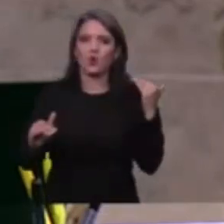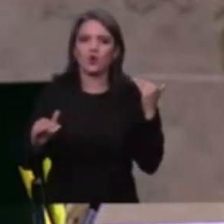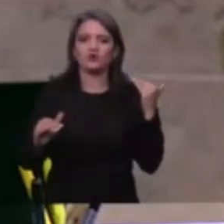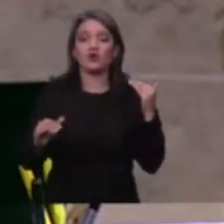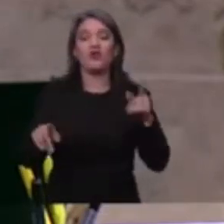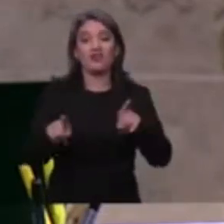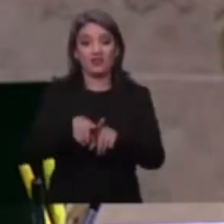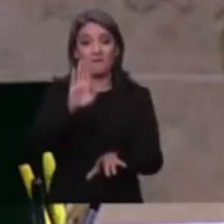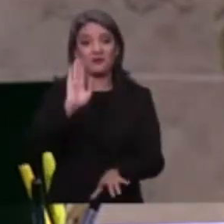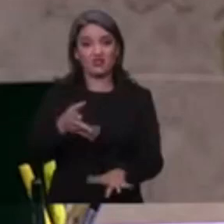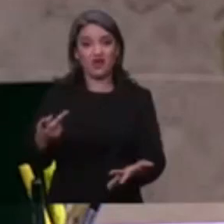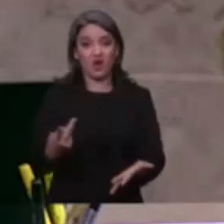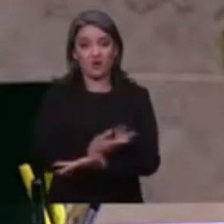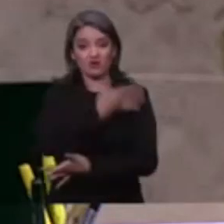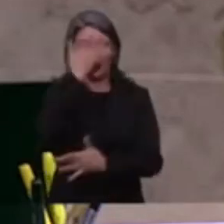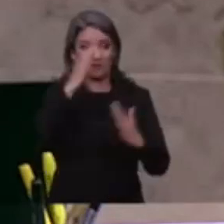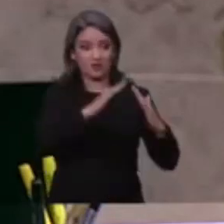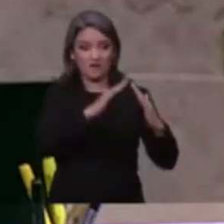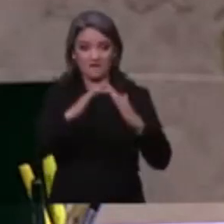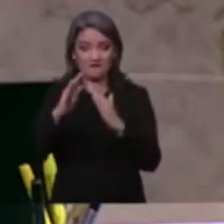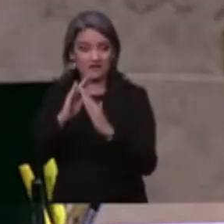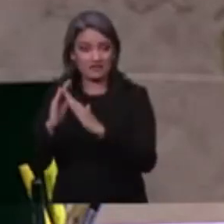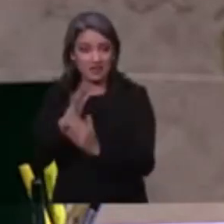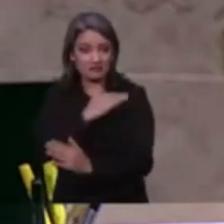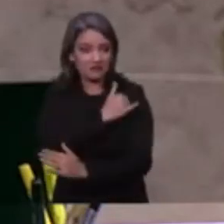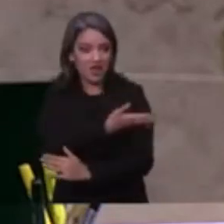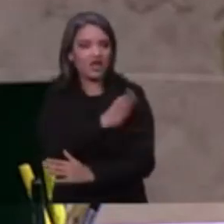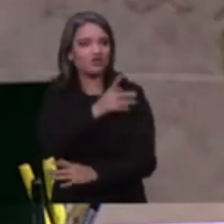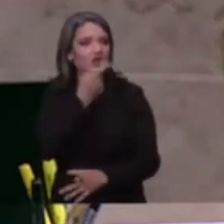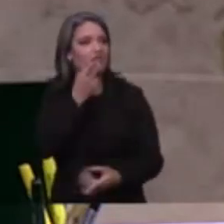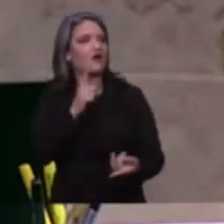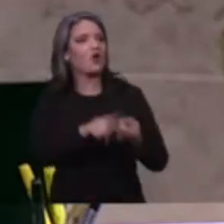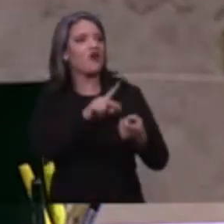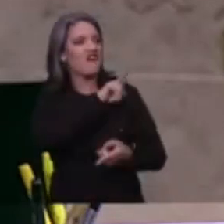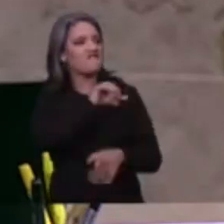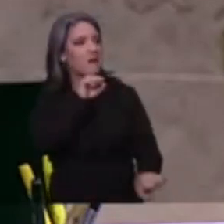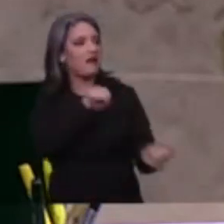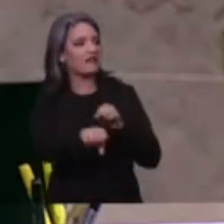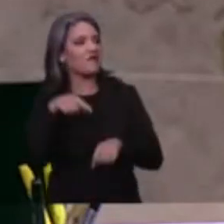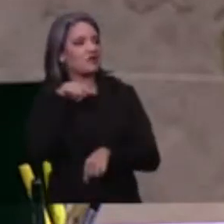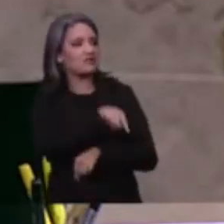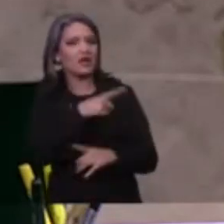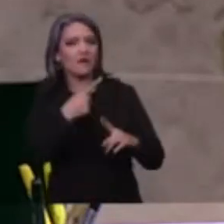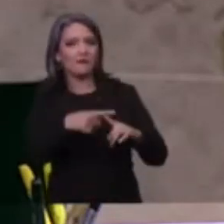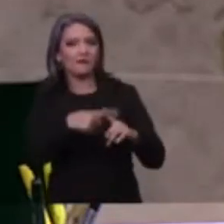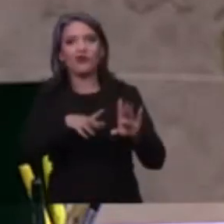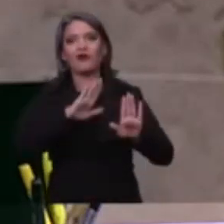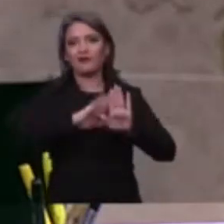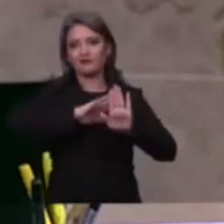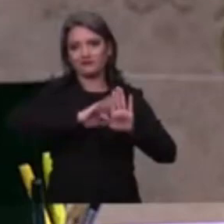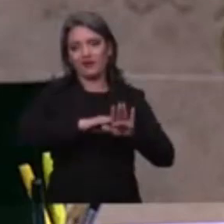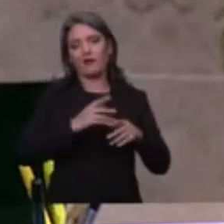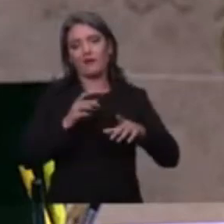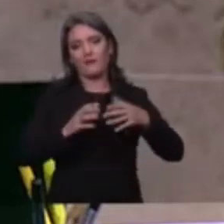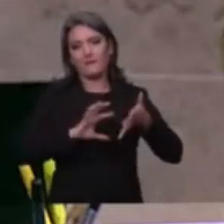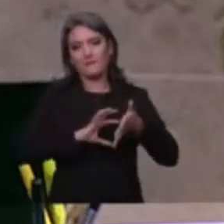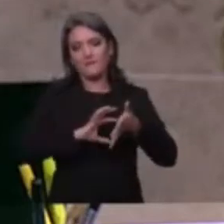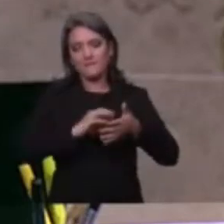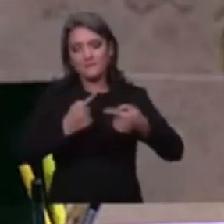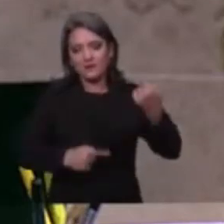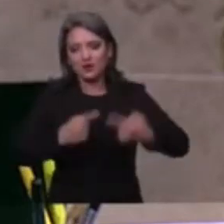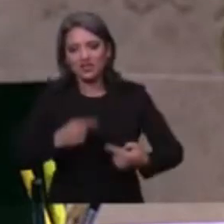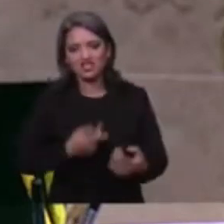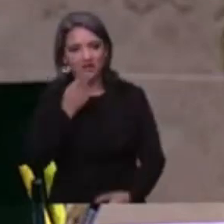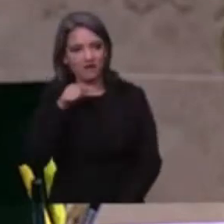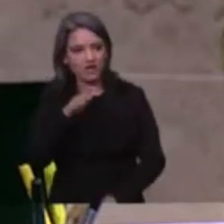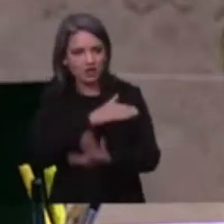teria ameaçado vizinhos de morte por razões político-ideológicas, mencionando que, aspa, "todo comunista merece